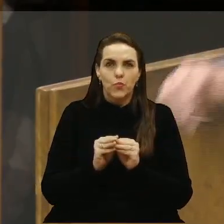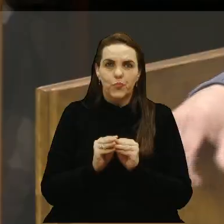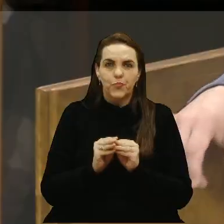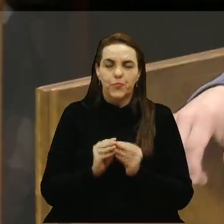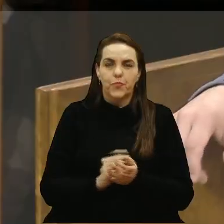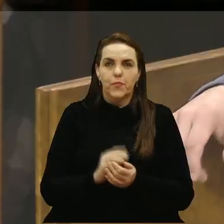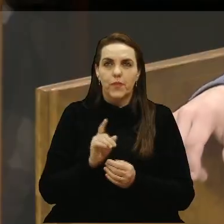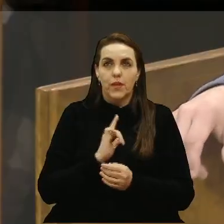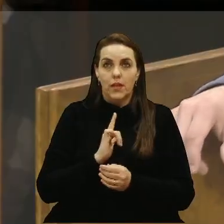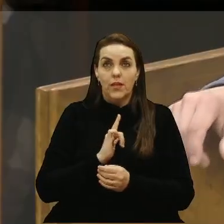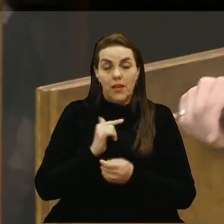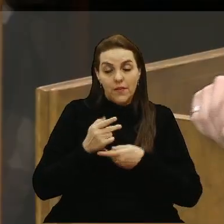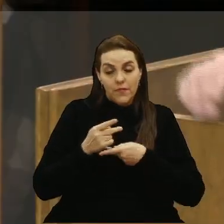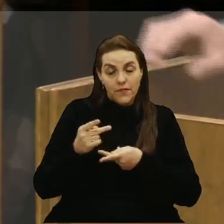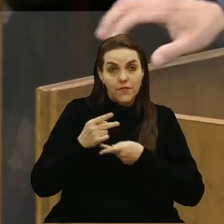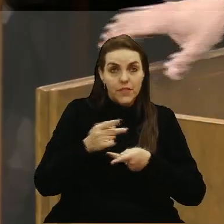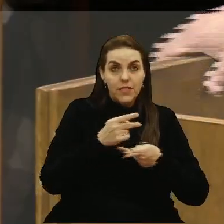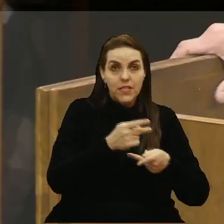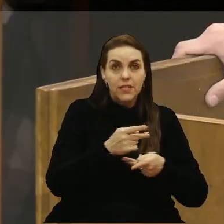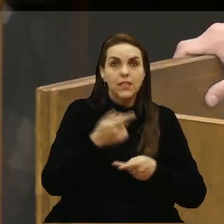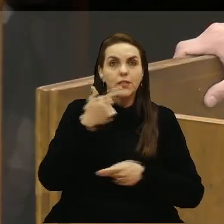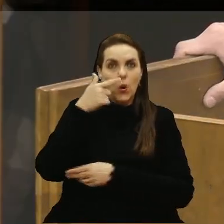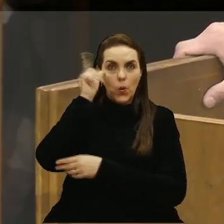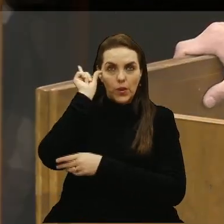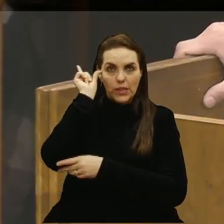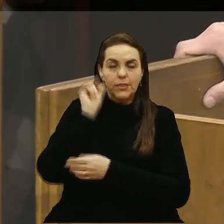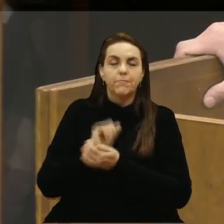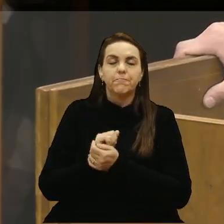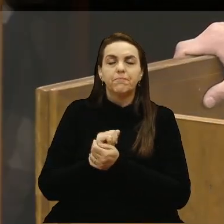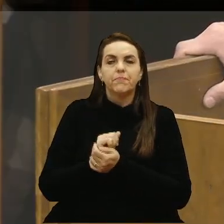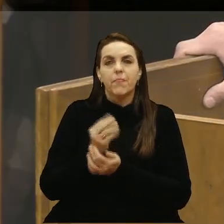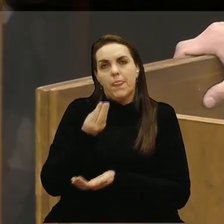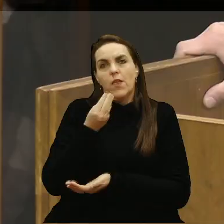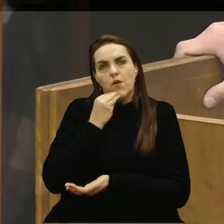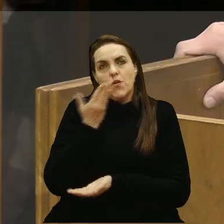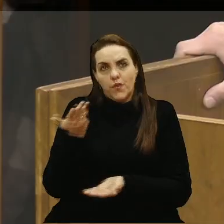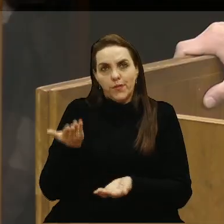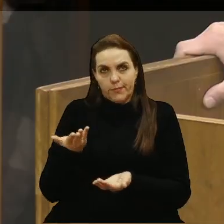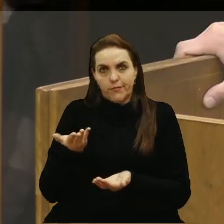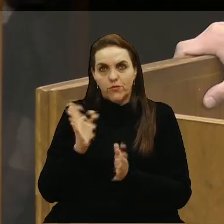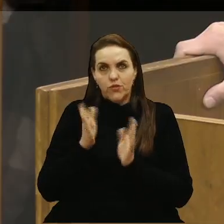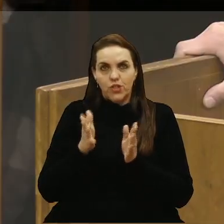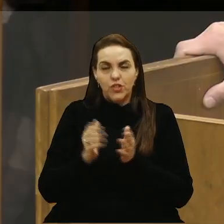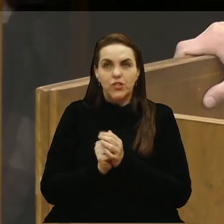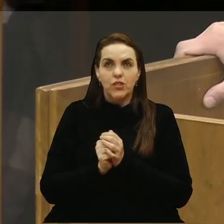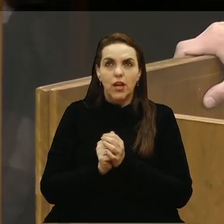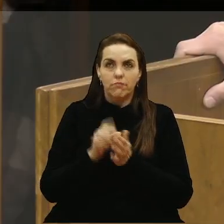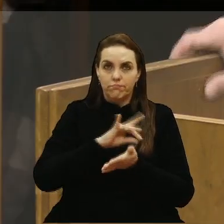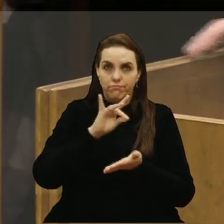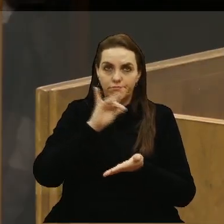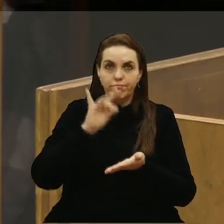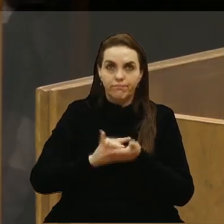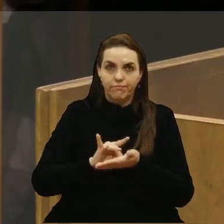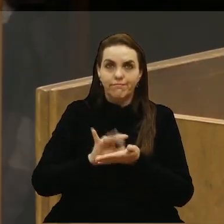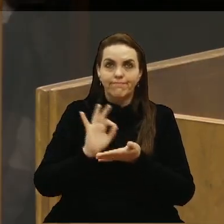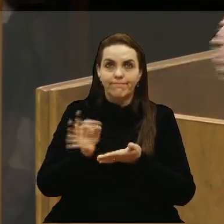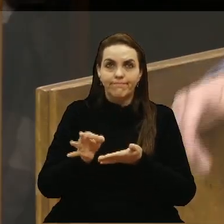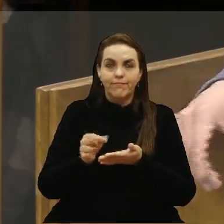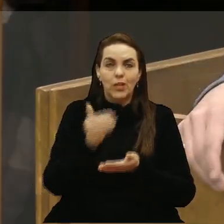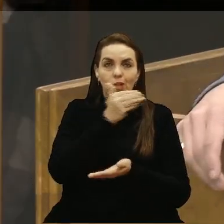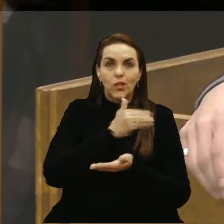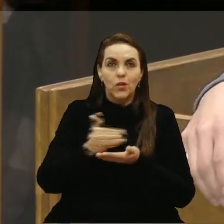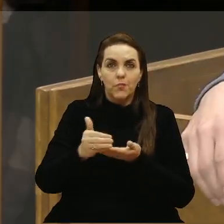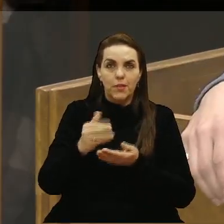né, das visitas ocorridas ontem e, claro, né, já aí com oficialização aí que no